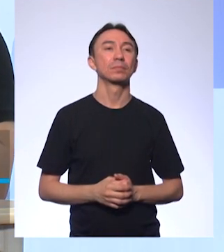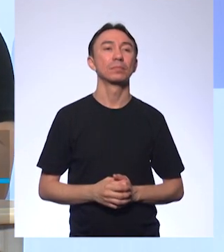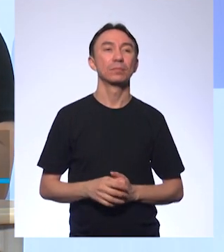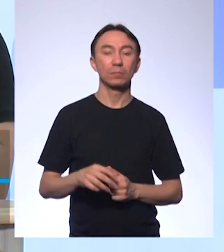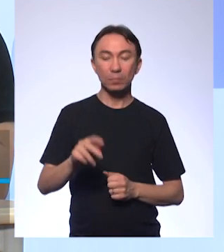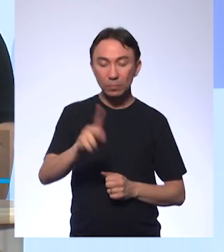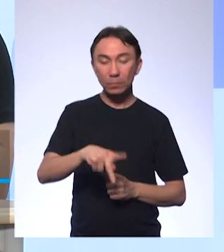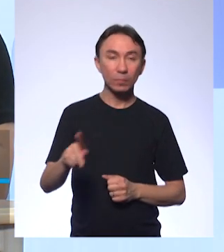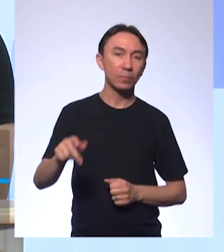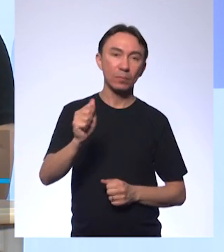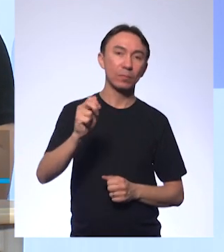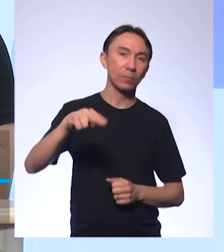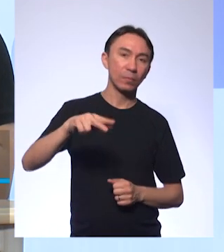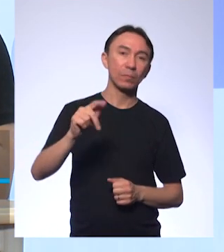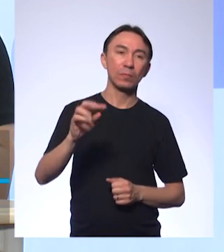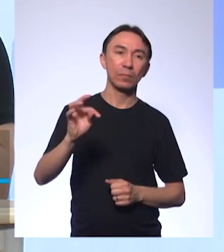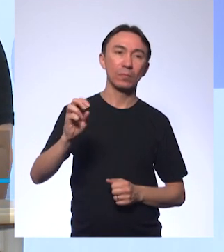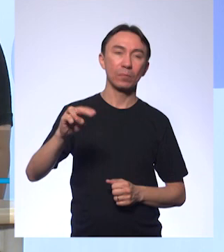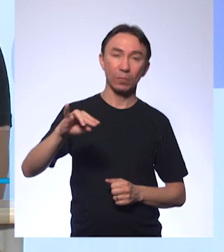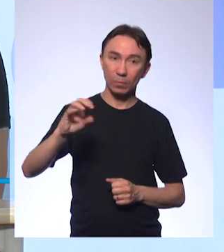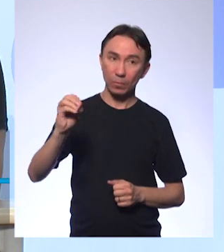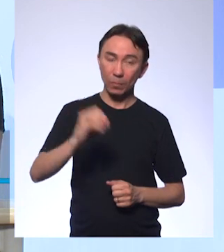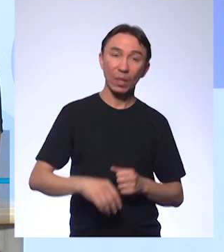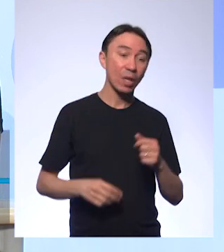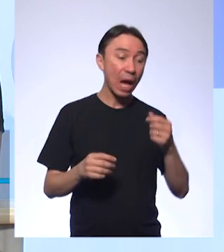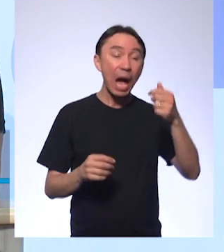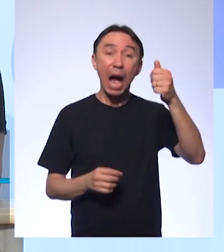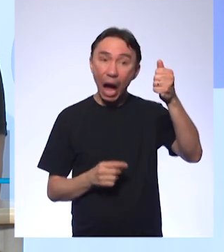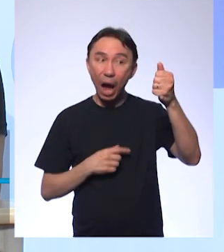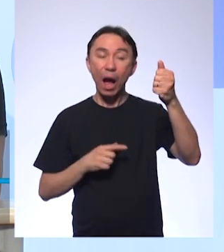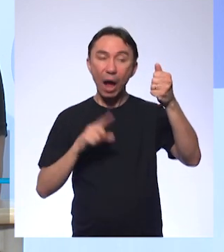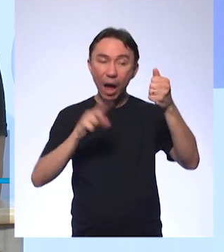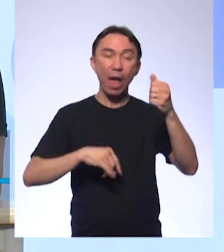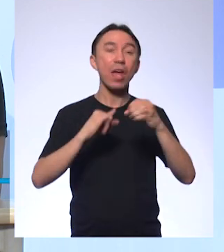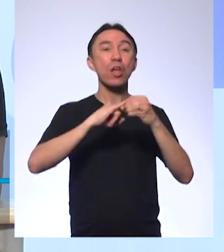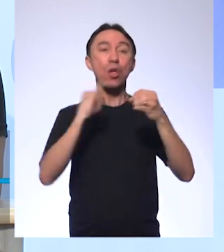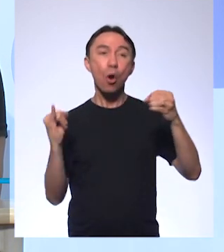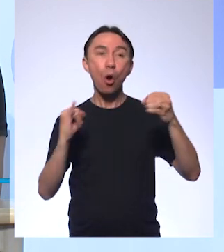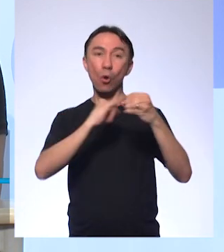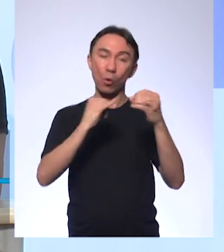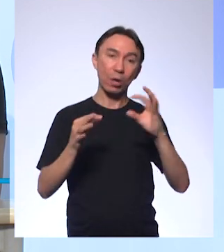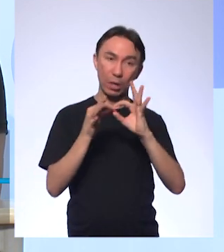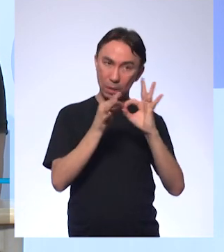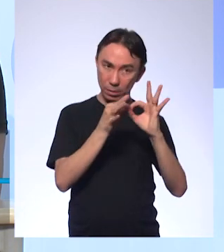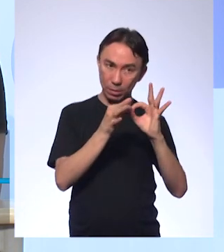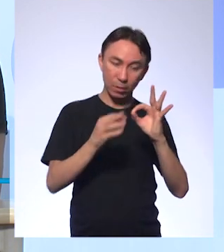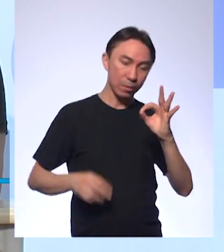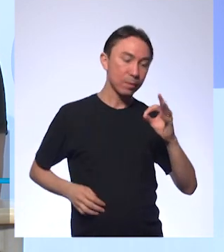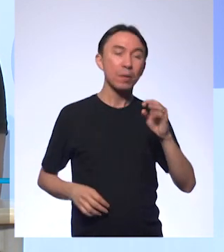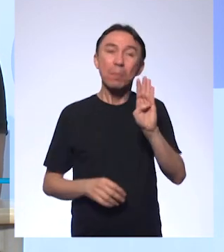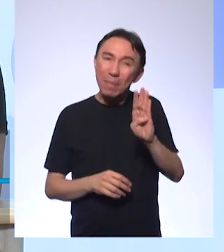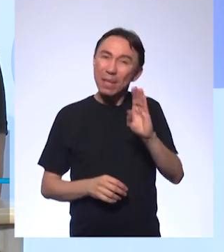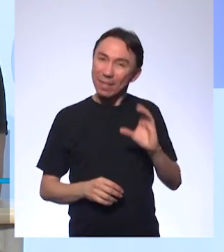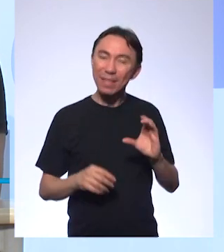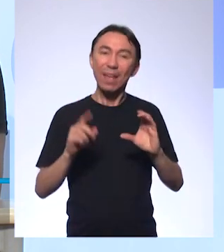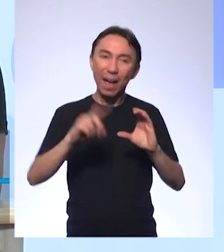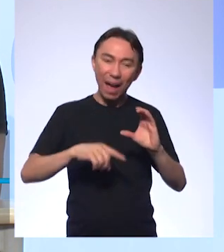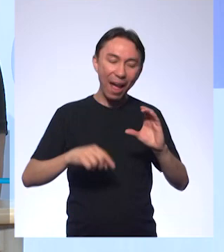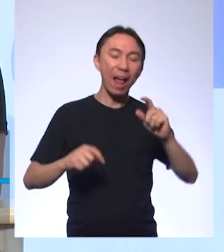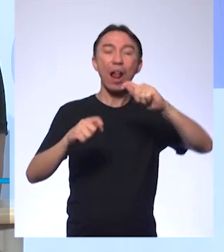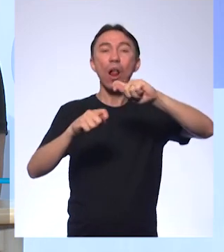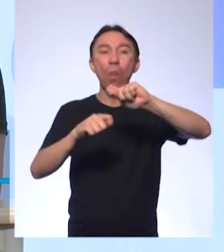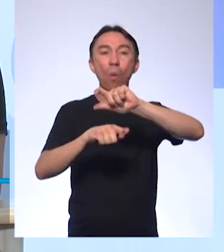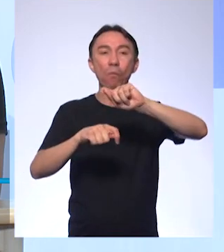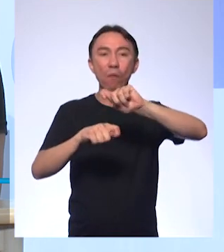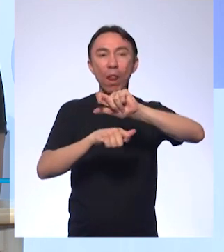Pro Antônio falou que somente A tem ligação iônica, B e C são covalentes. A maioria foi esse tipo